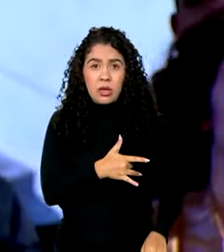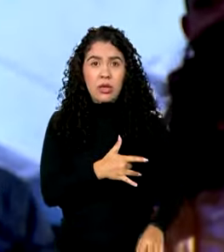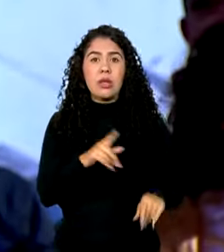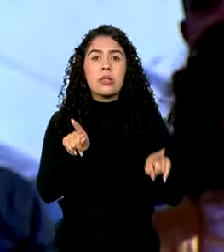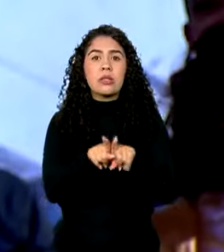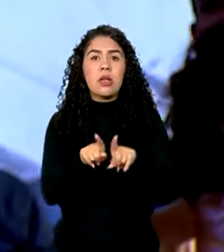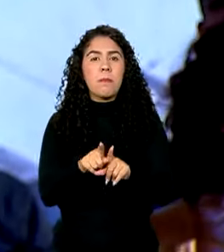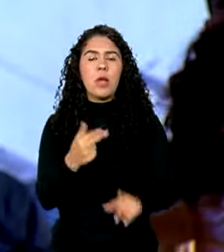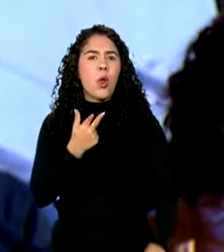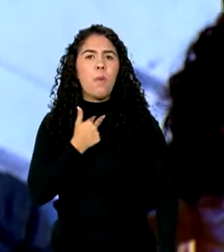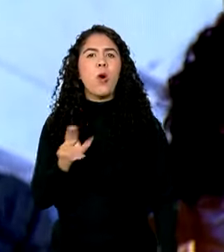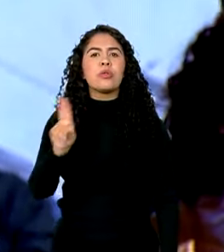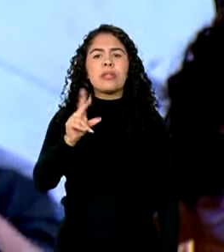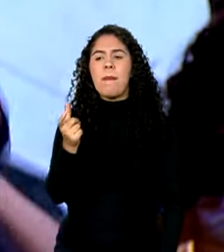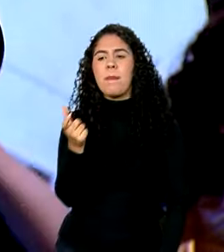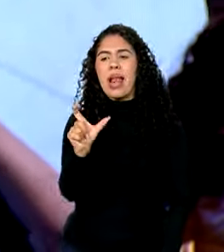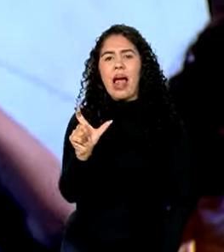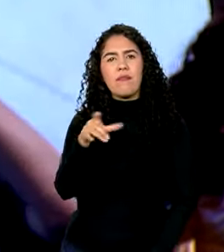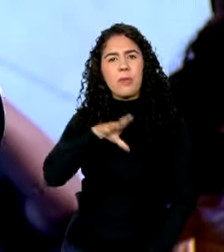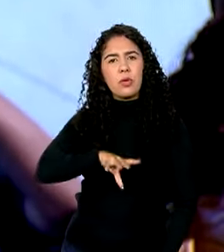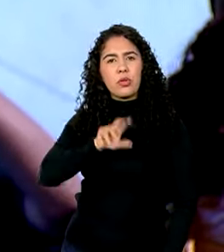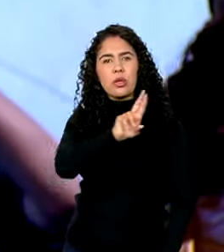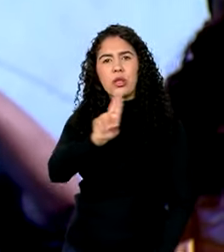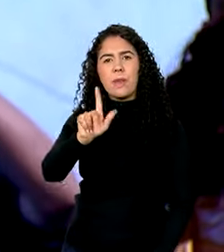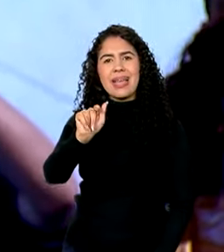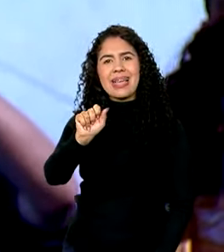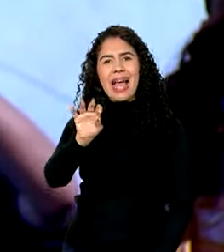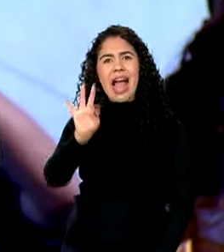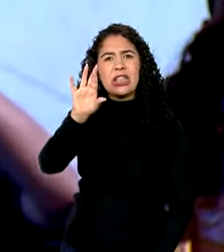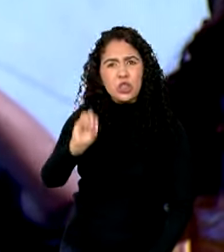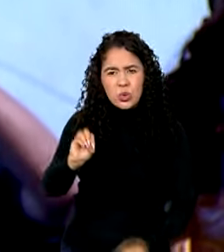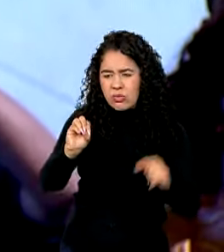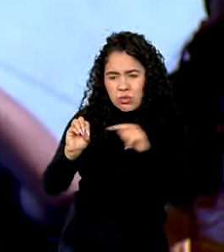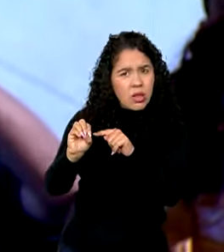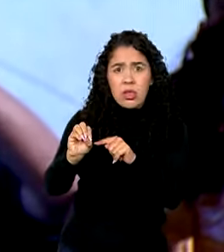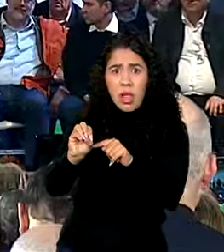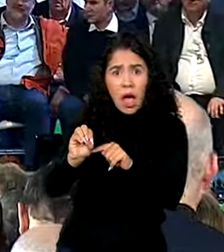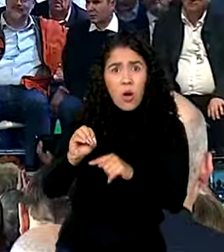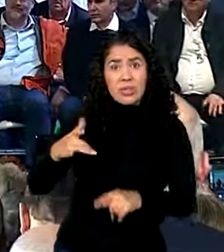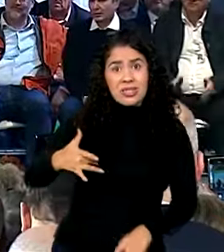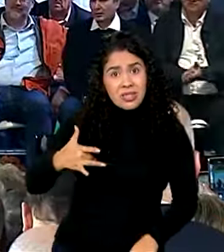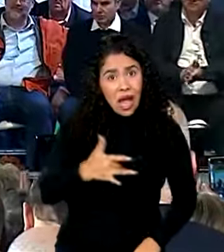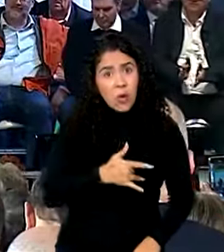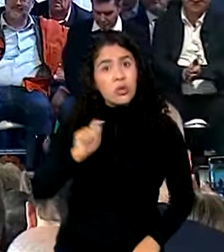a palavra gasto saúde é investimento e salvar vida nesse país